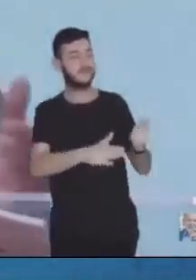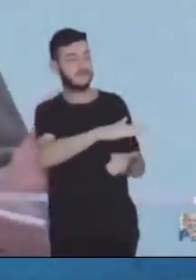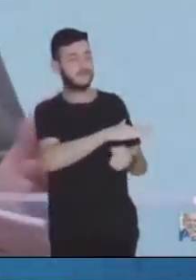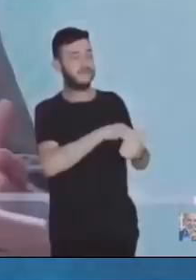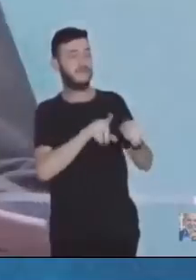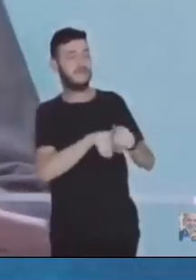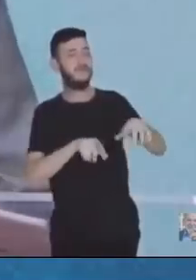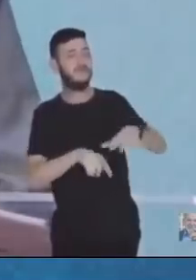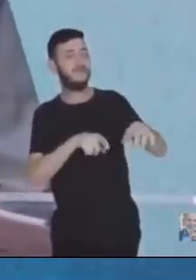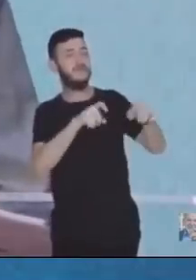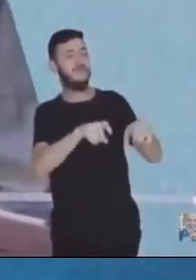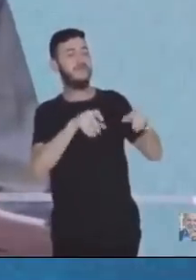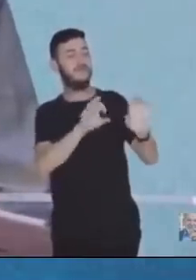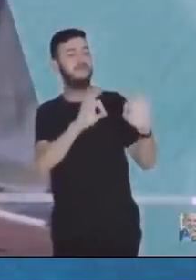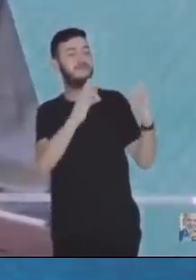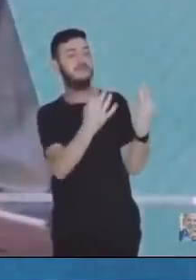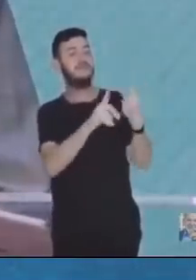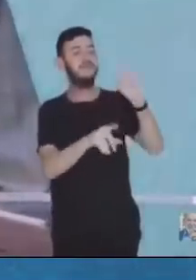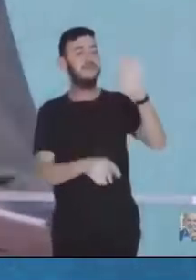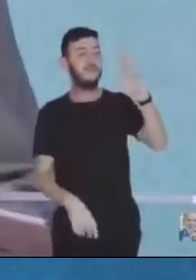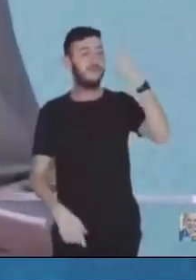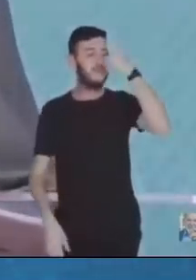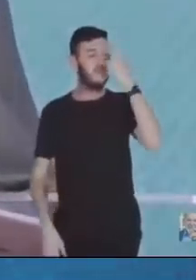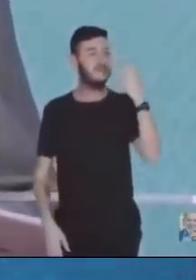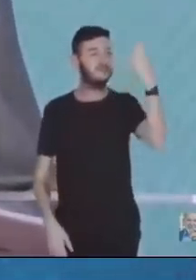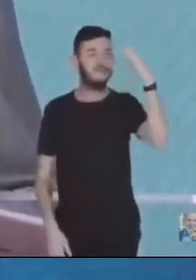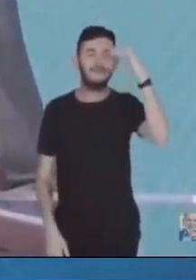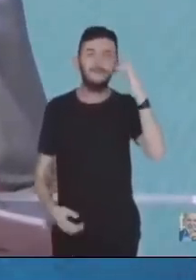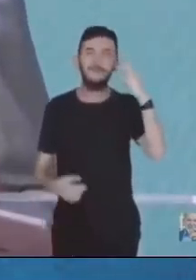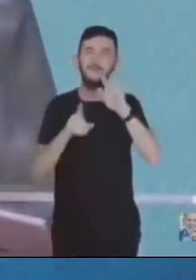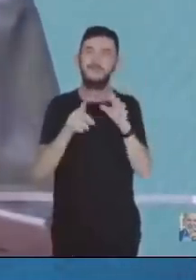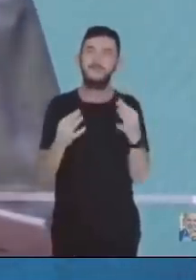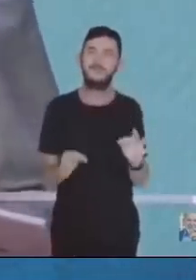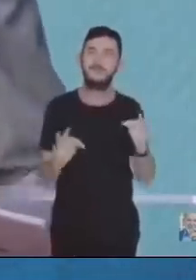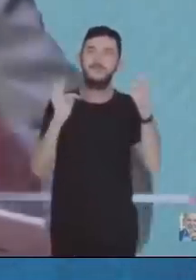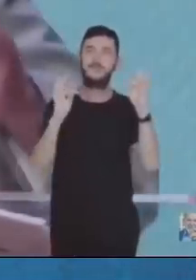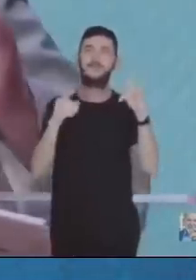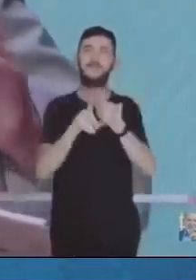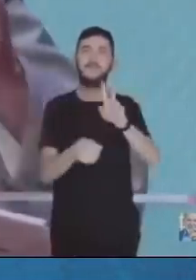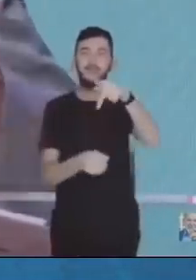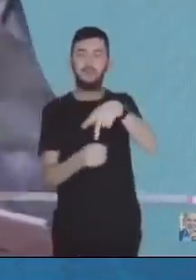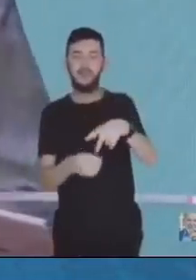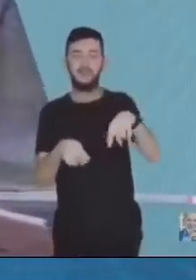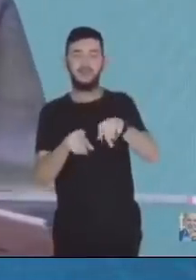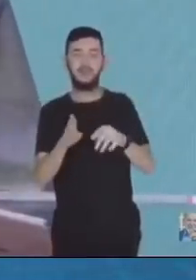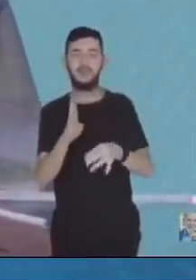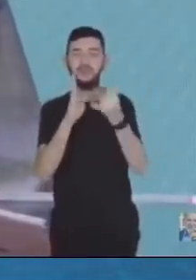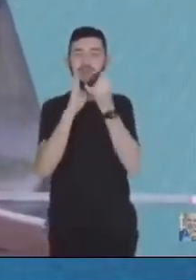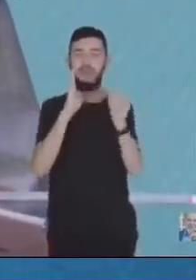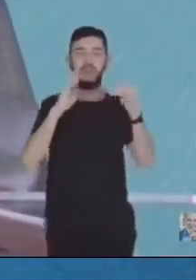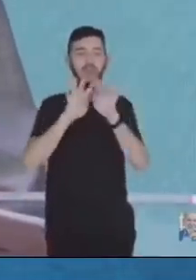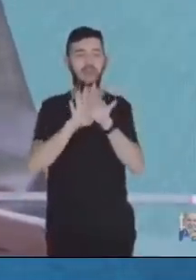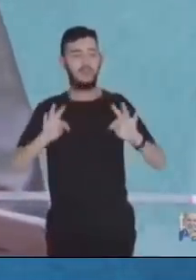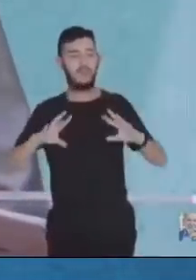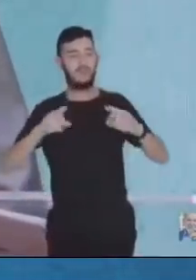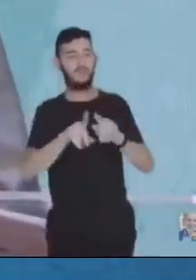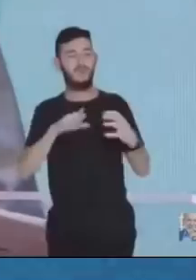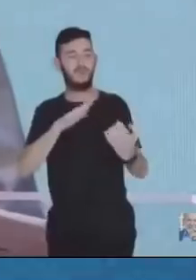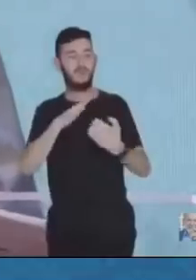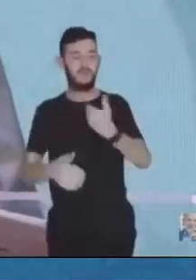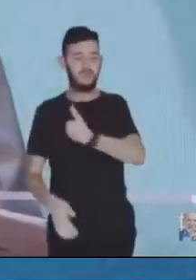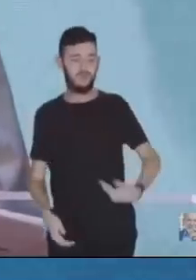na ciência e na tecnologia. A Petrobras e a Eletrobras e todas as nossas estatais volta a